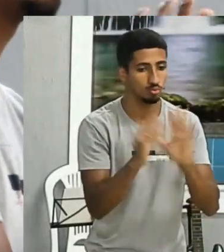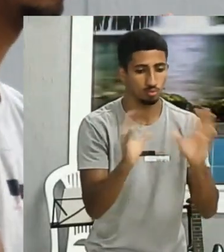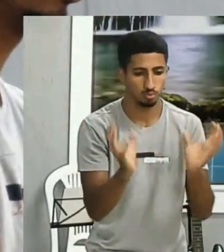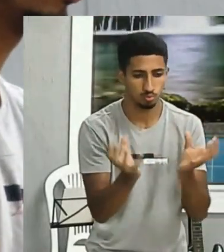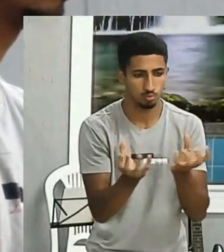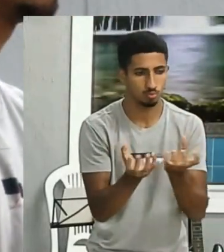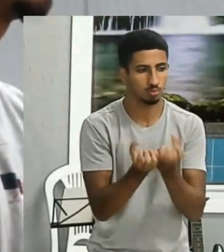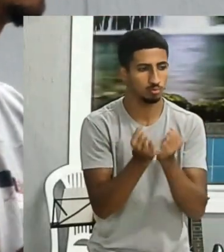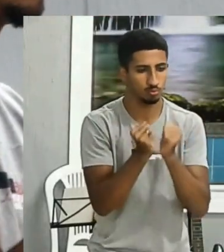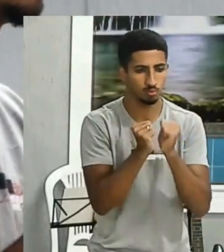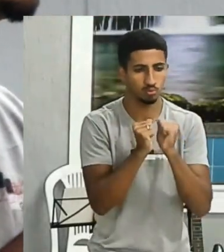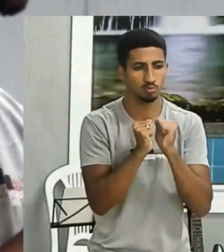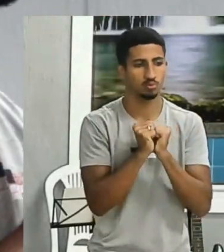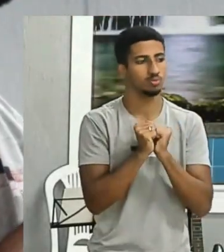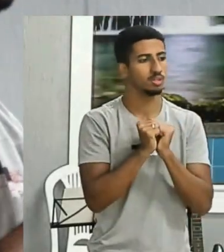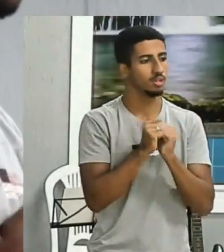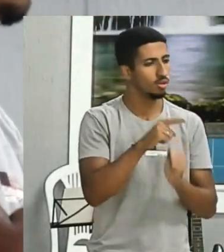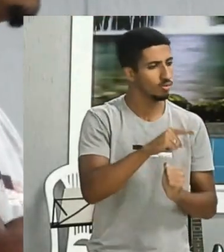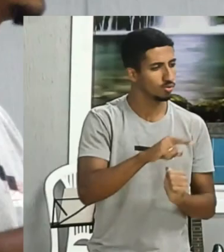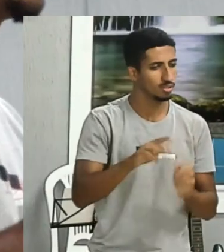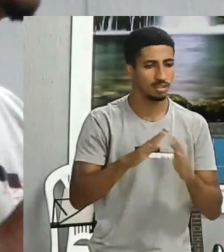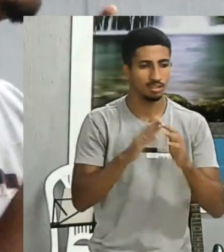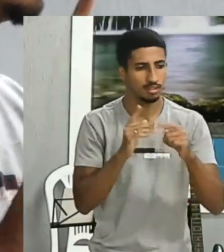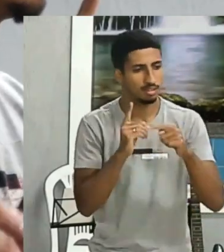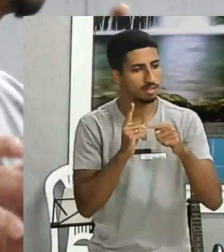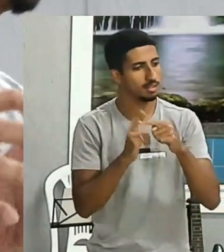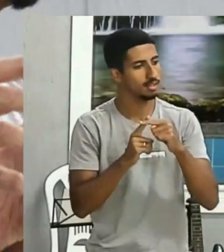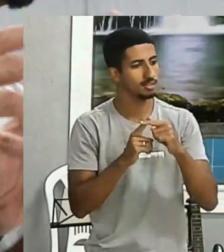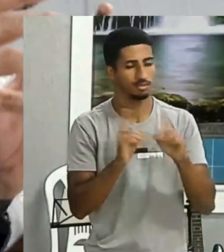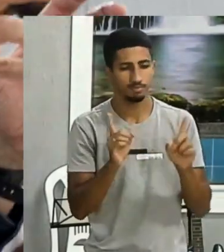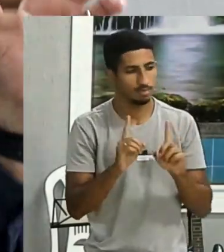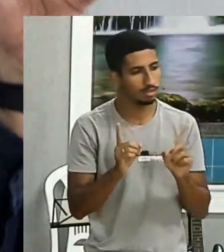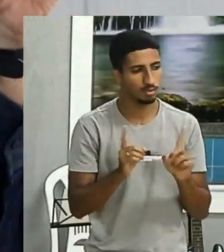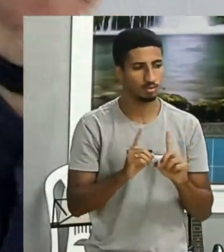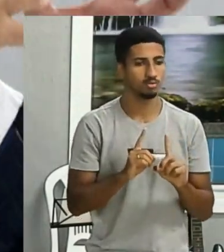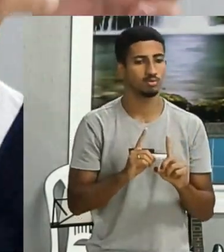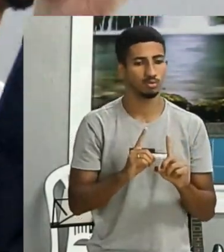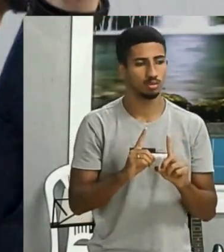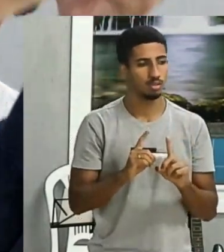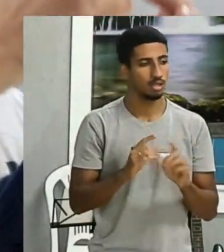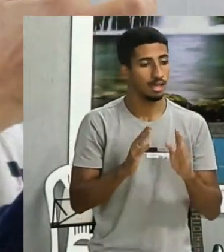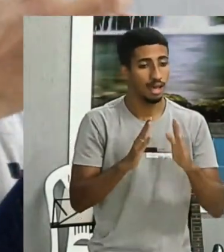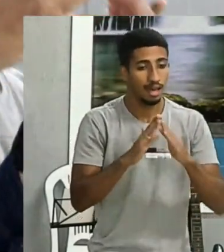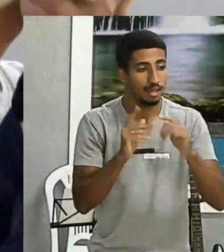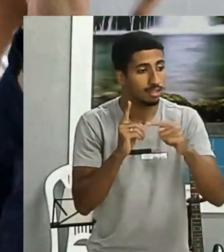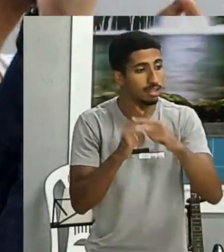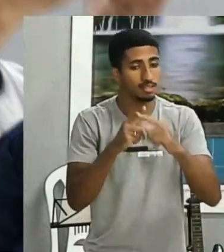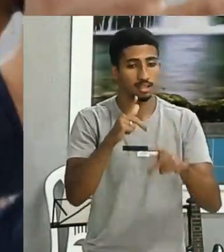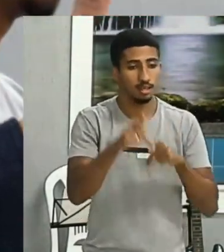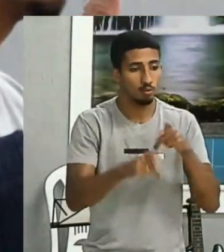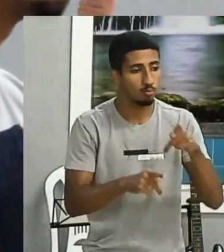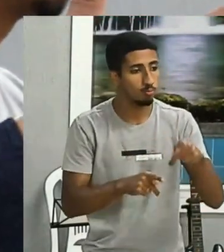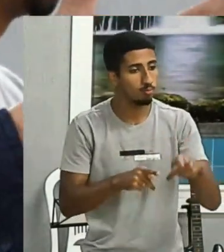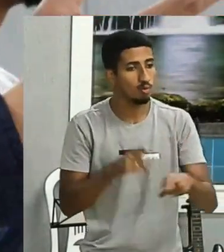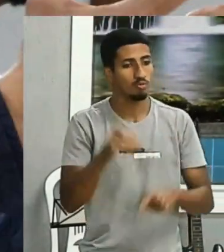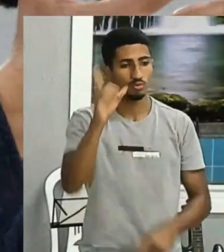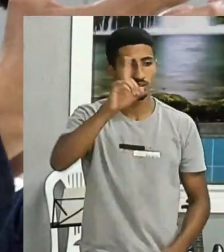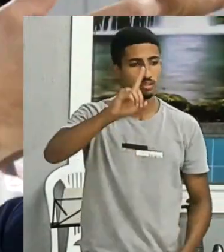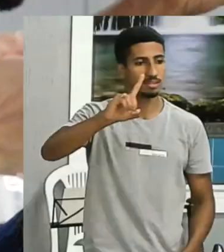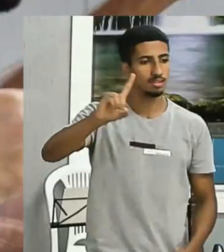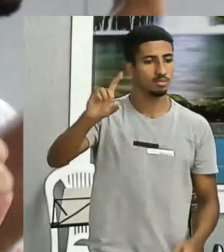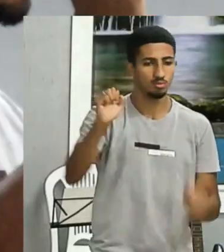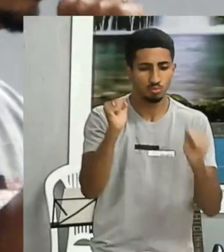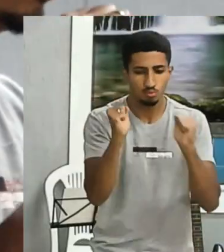embaixador. É um representante. A igreja é o povo de Deus reunido.